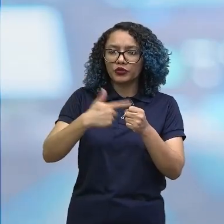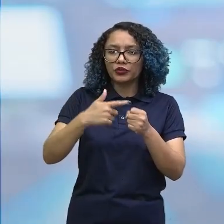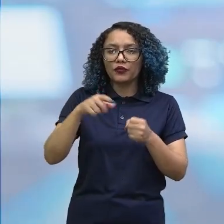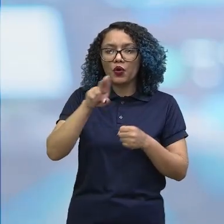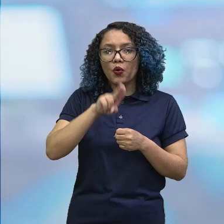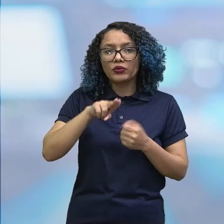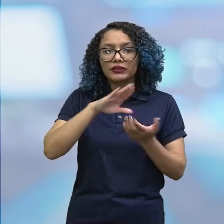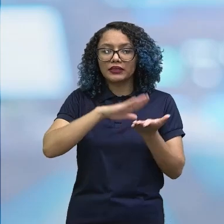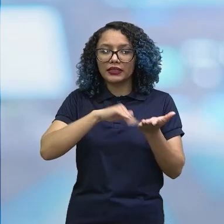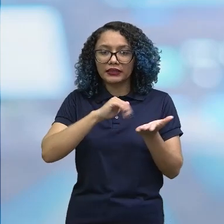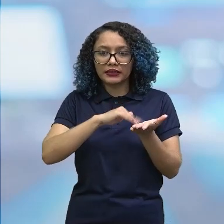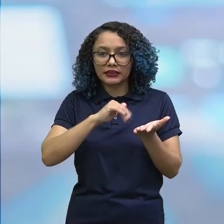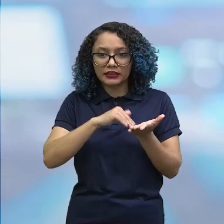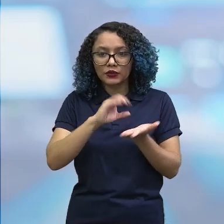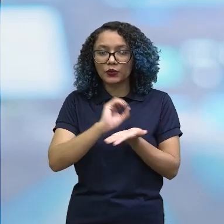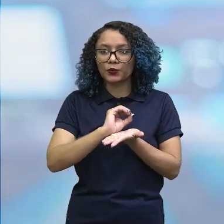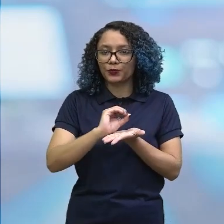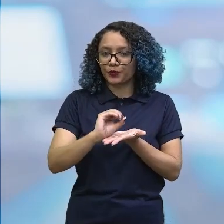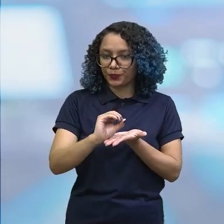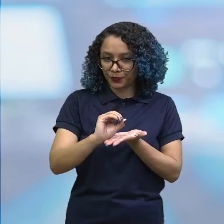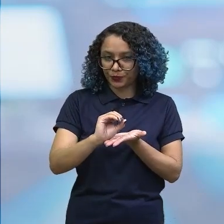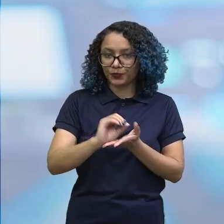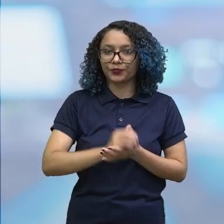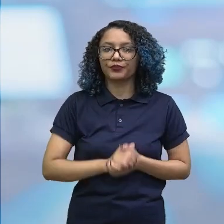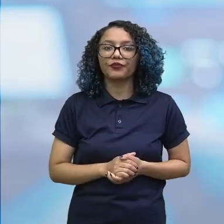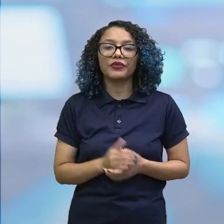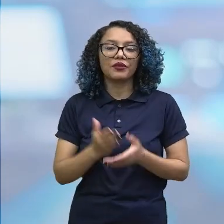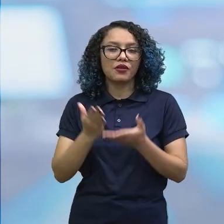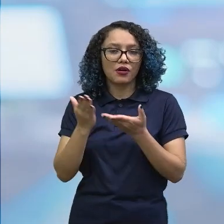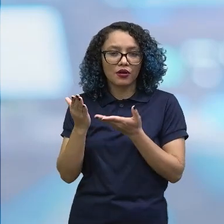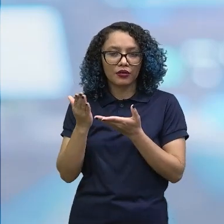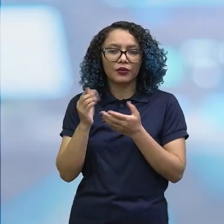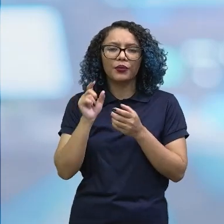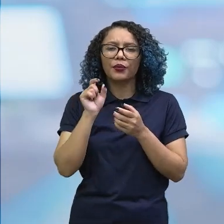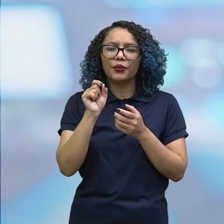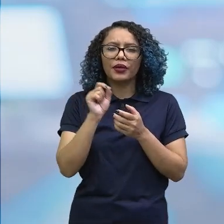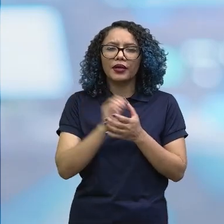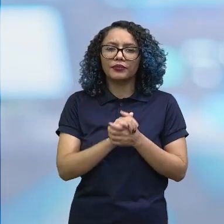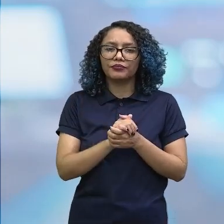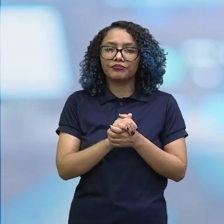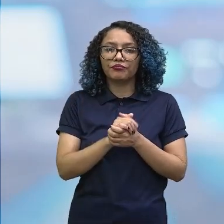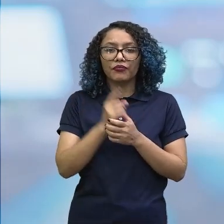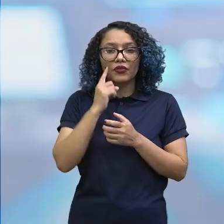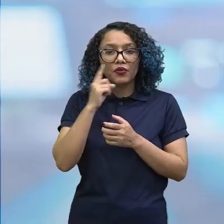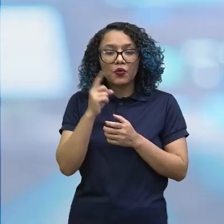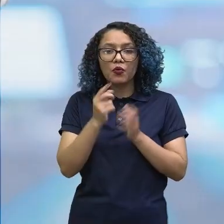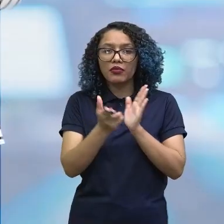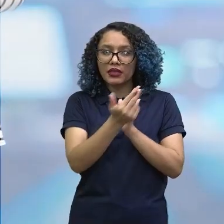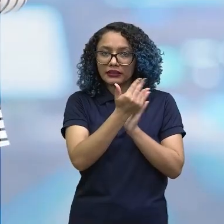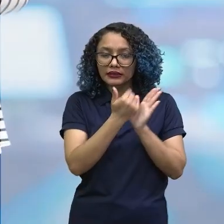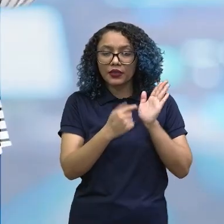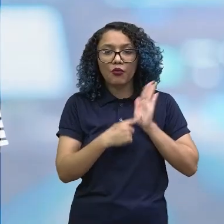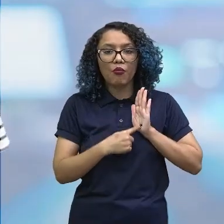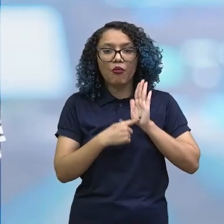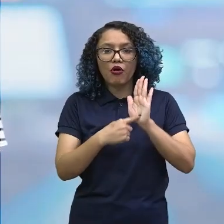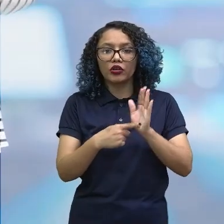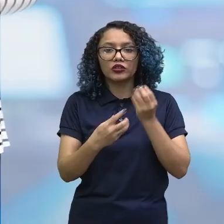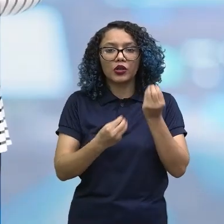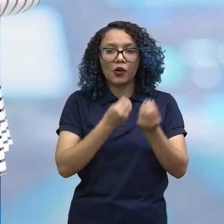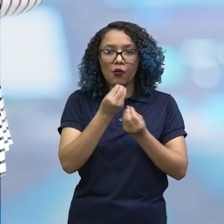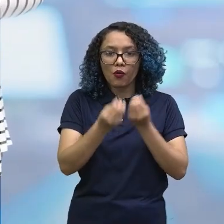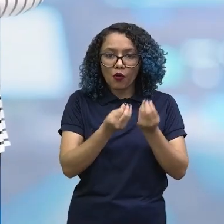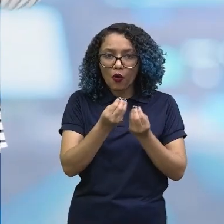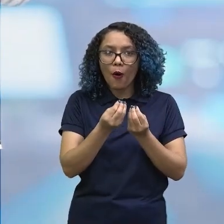de resíduos orgânicos. E aqui nós temos um esquema de como é produzido